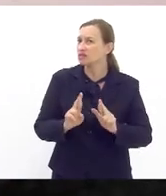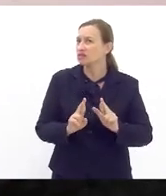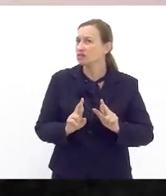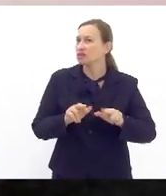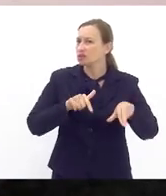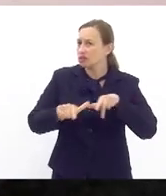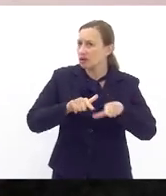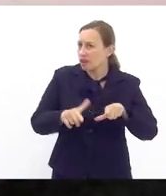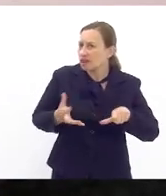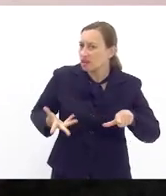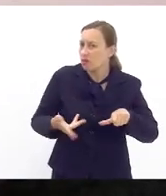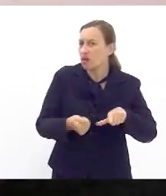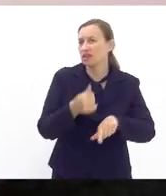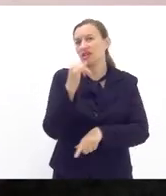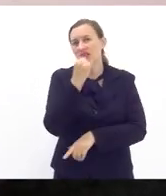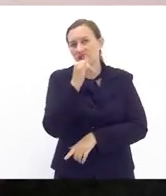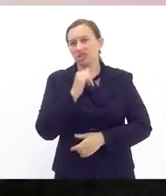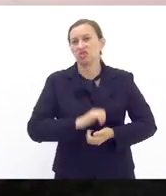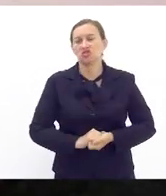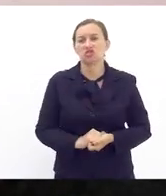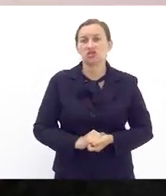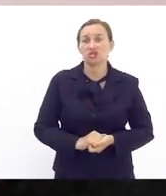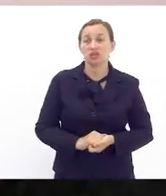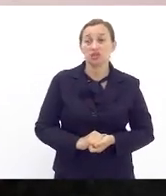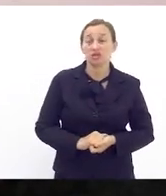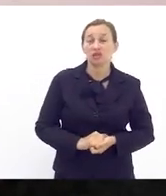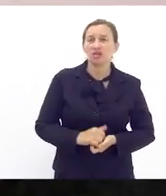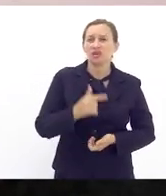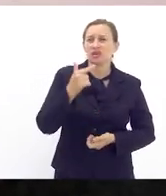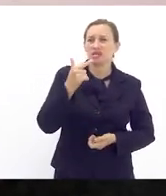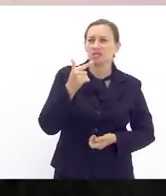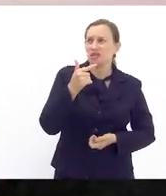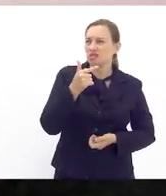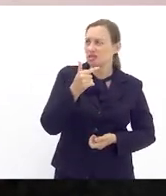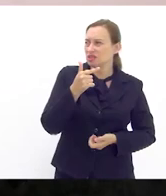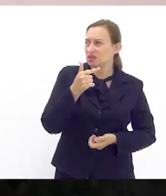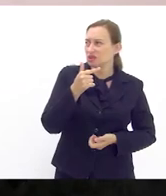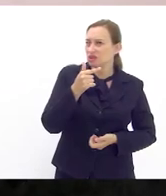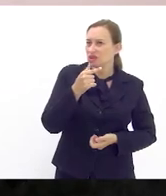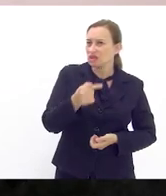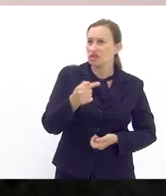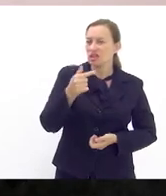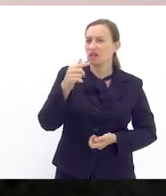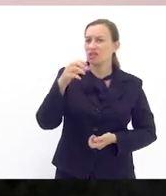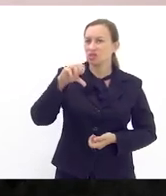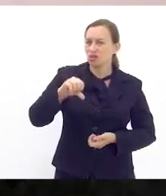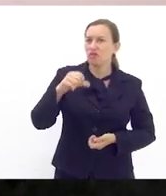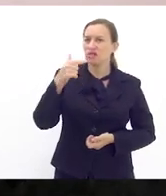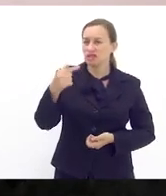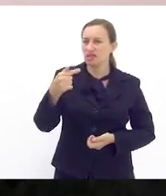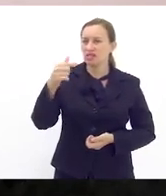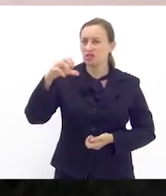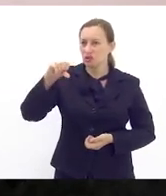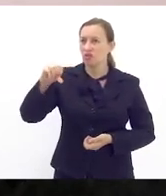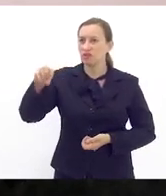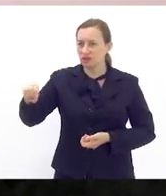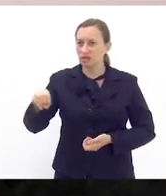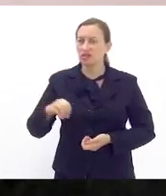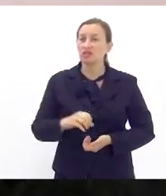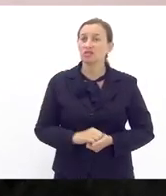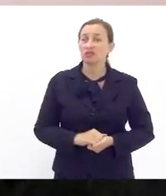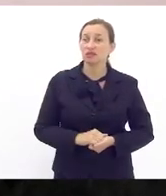de serviço de Energia Elétrica A 7990 que estabelece que as concessionárias de energia elétrica